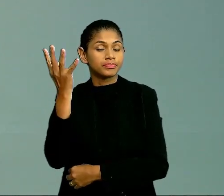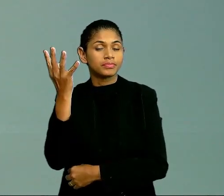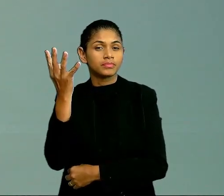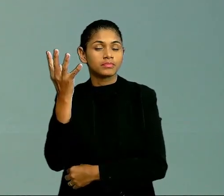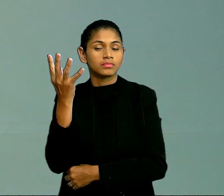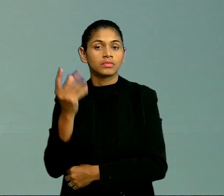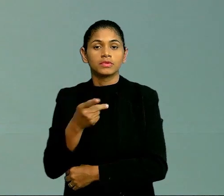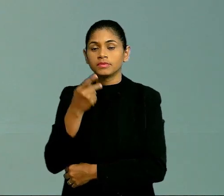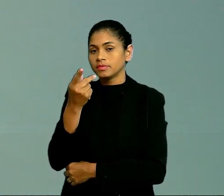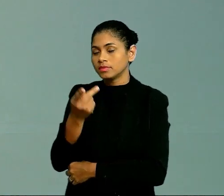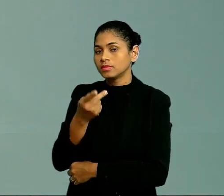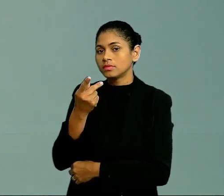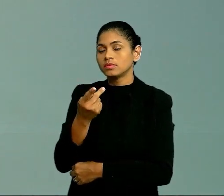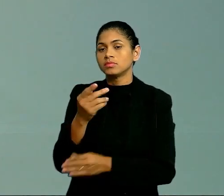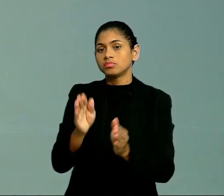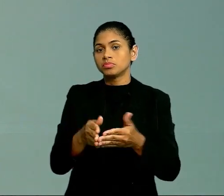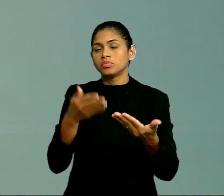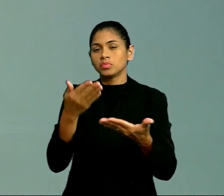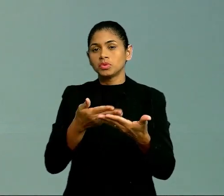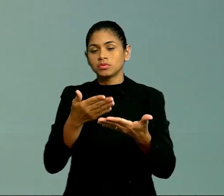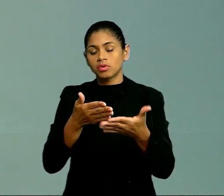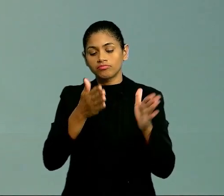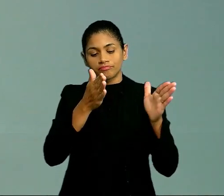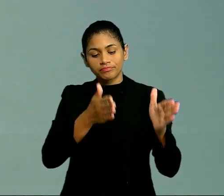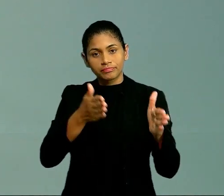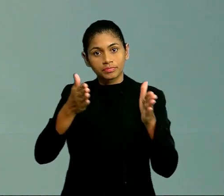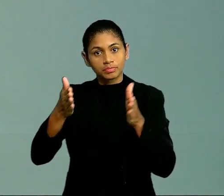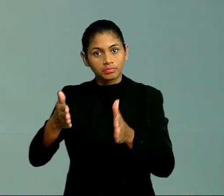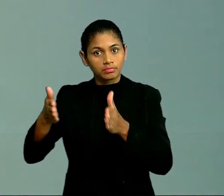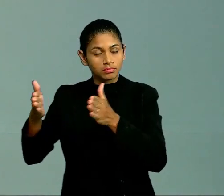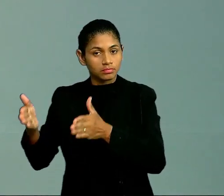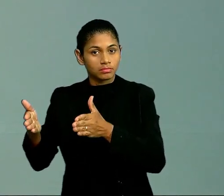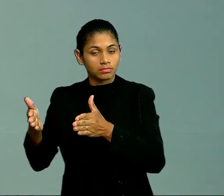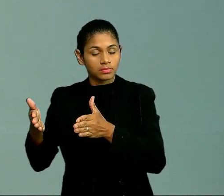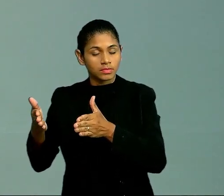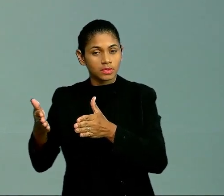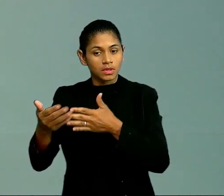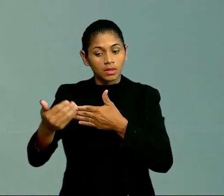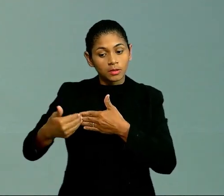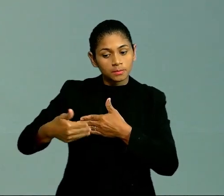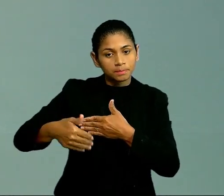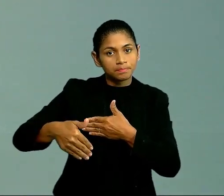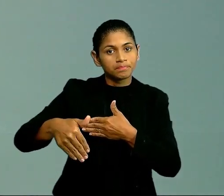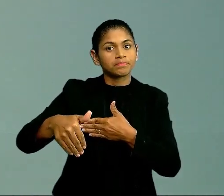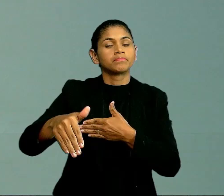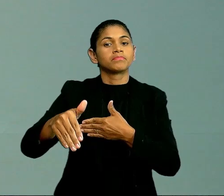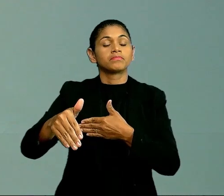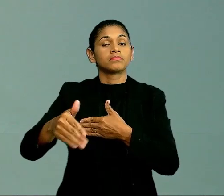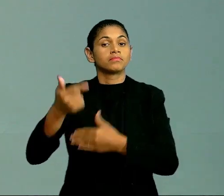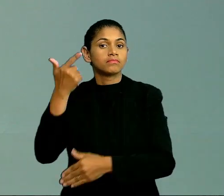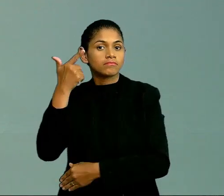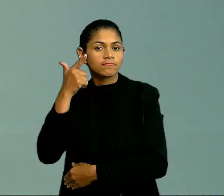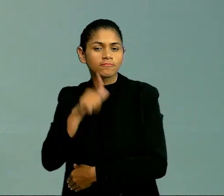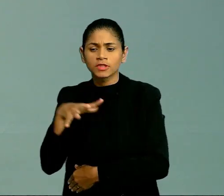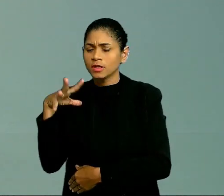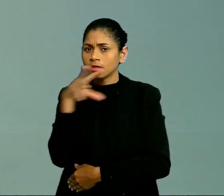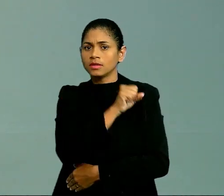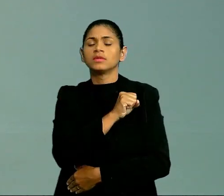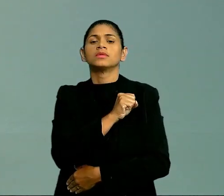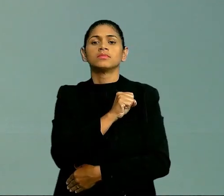uma produção literária dividida em fases, é que, a partir dessa produção, eu consigo rapidamente